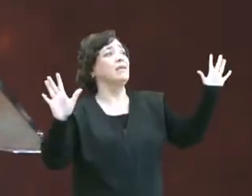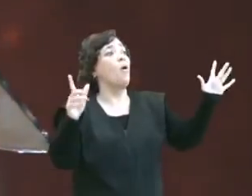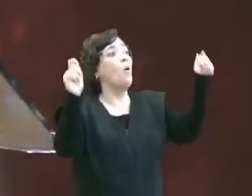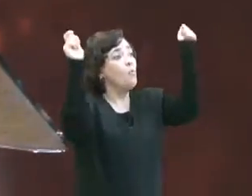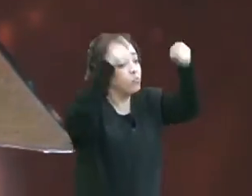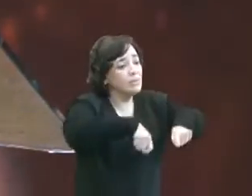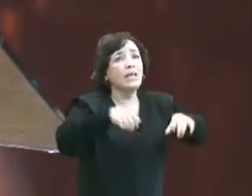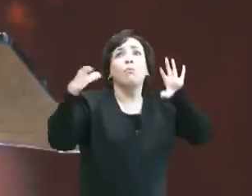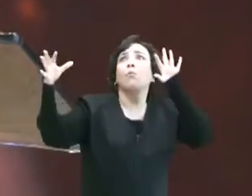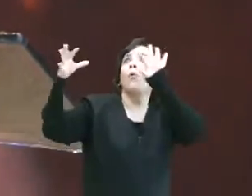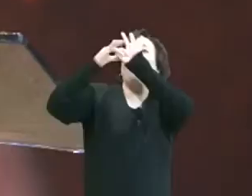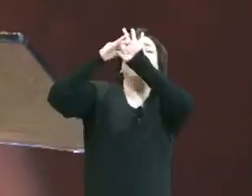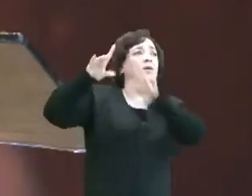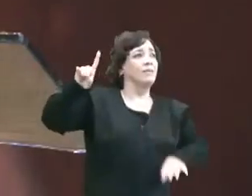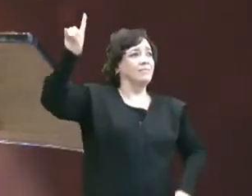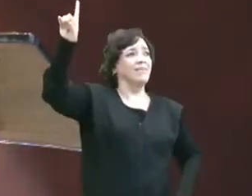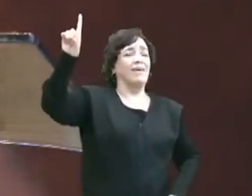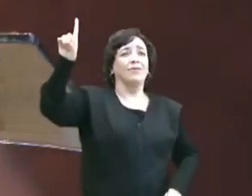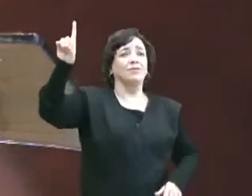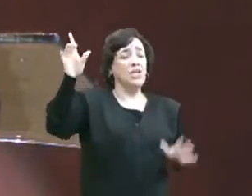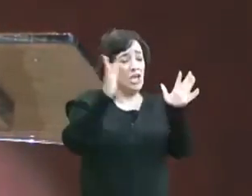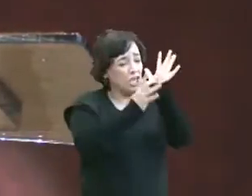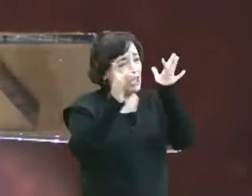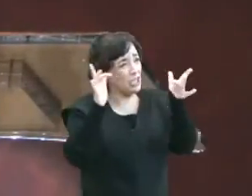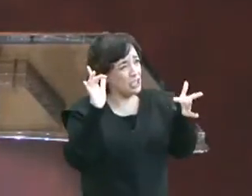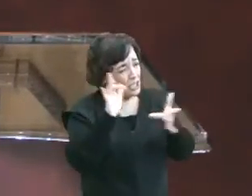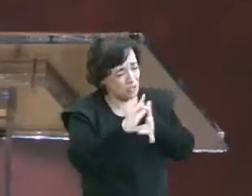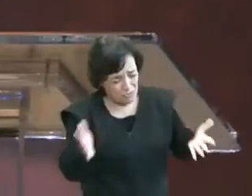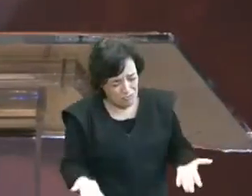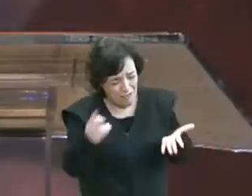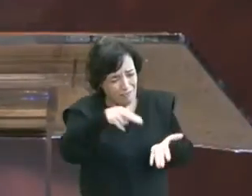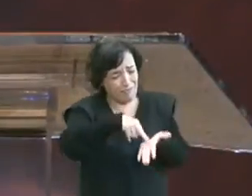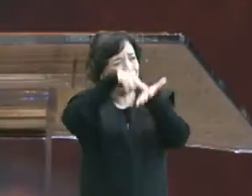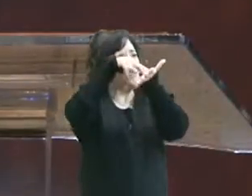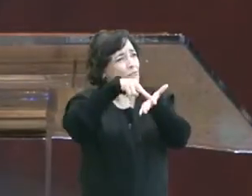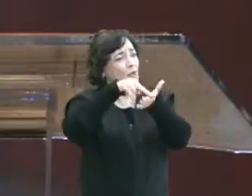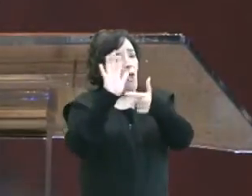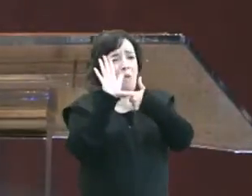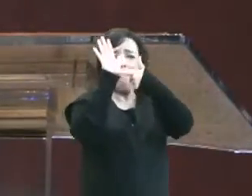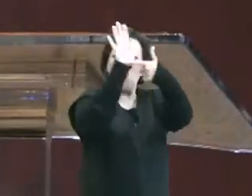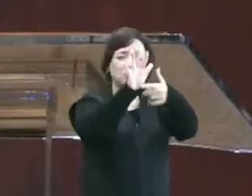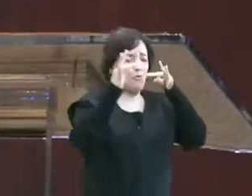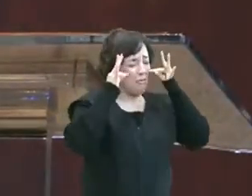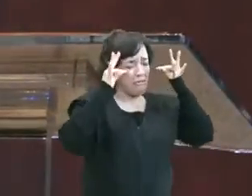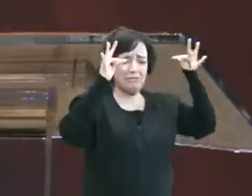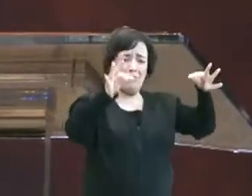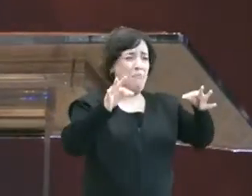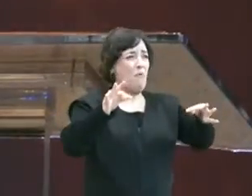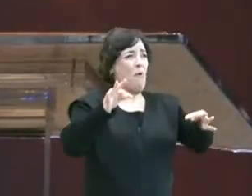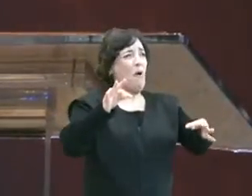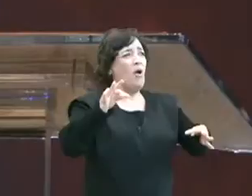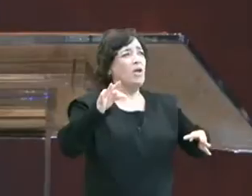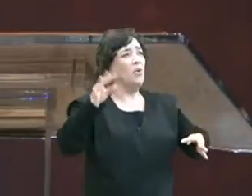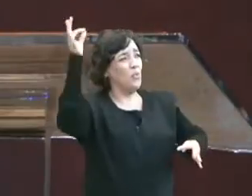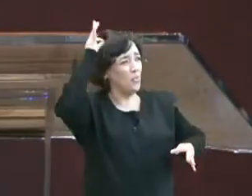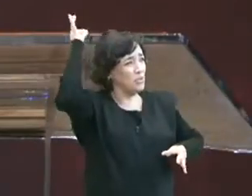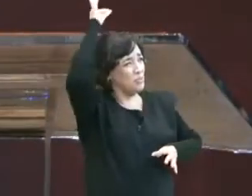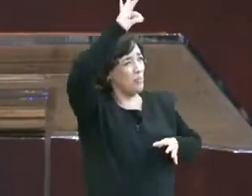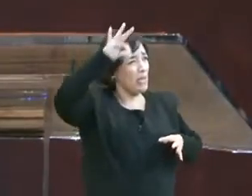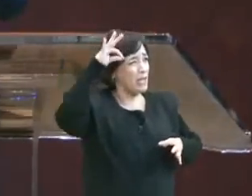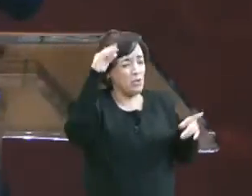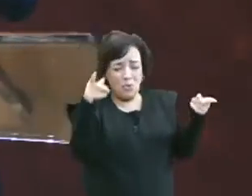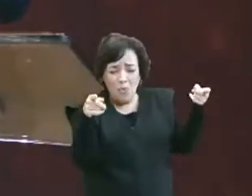de Deus revelada na pessoa de Cristo, que ressuscitou dentre os mortos, o mesmo Espírito que o levantou dentre os